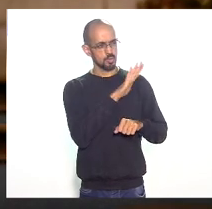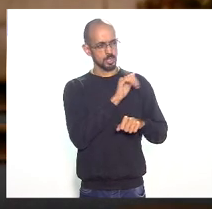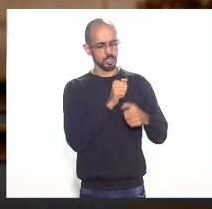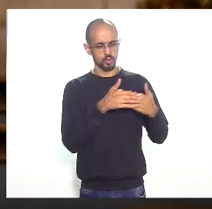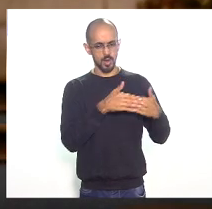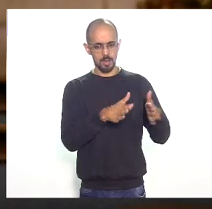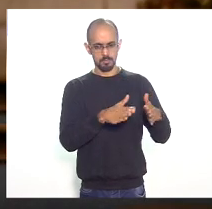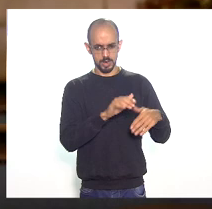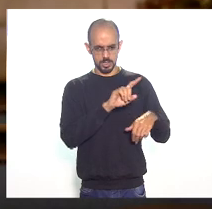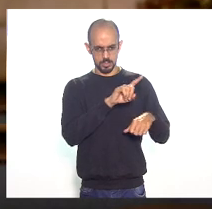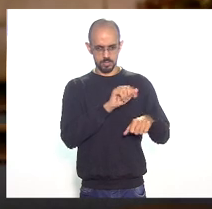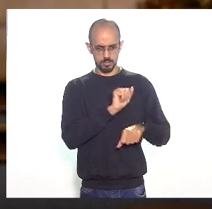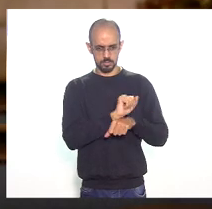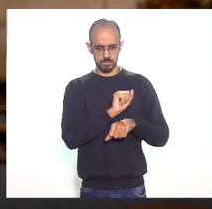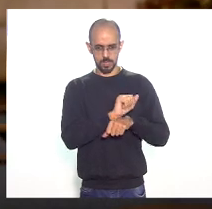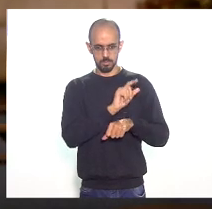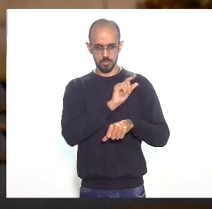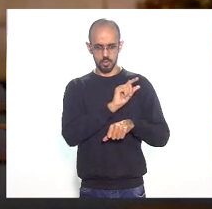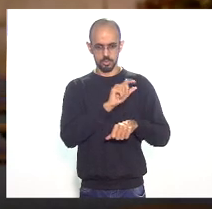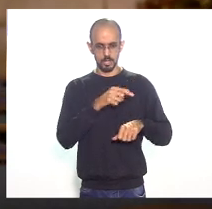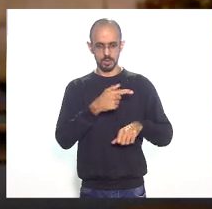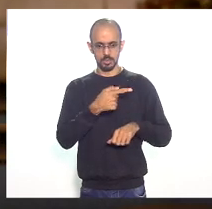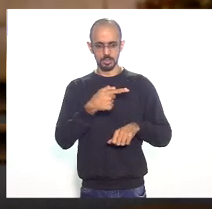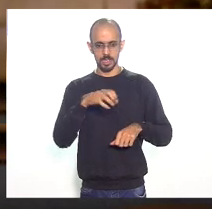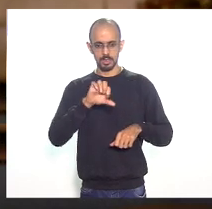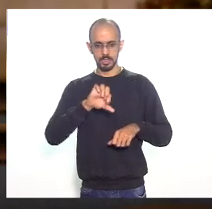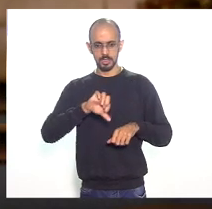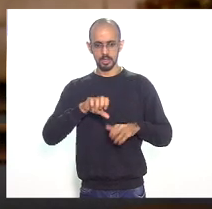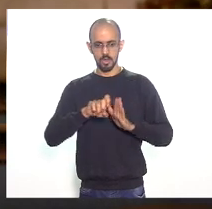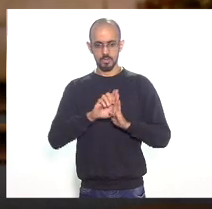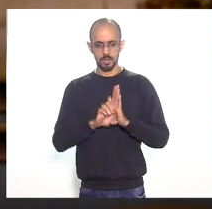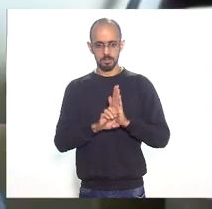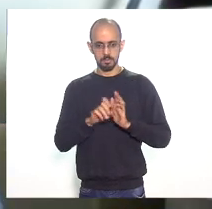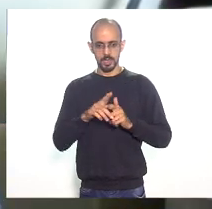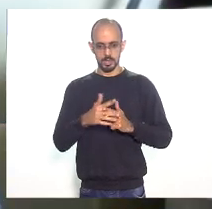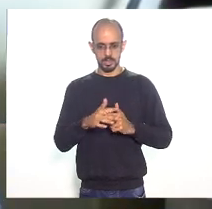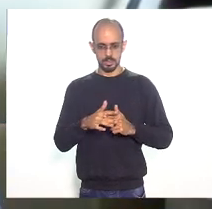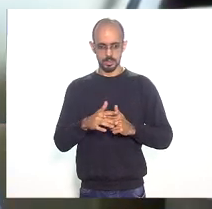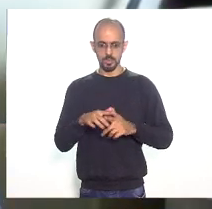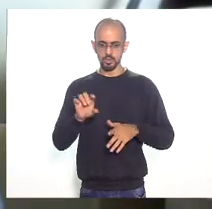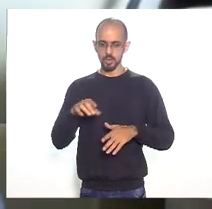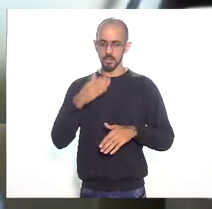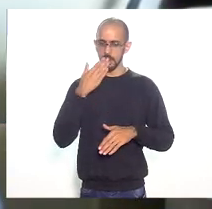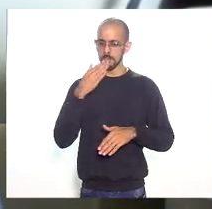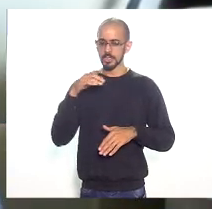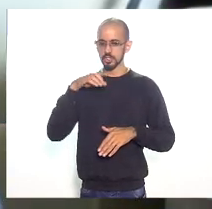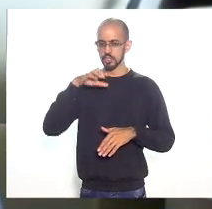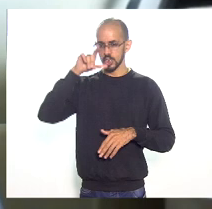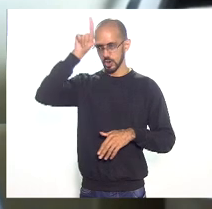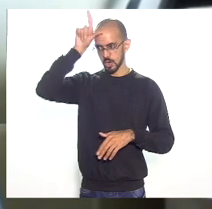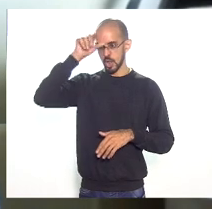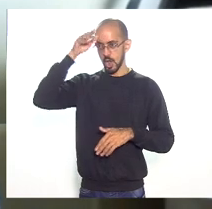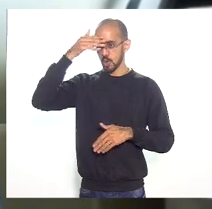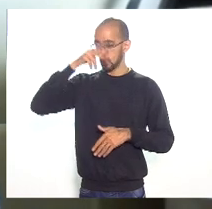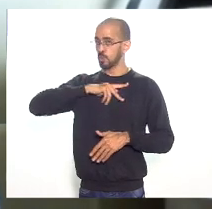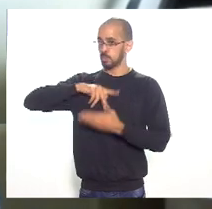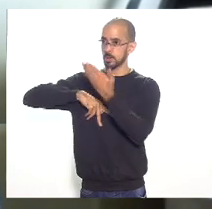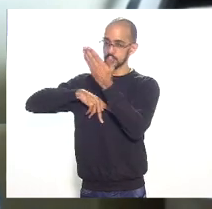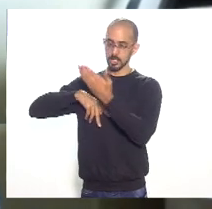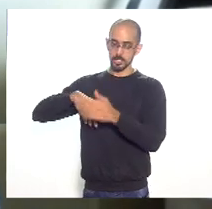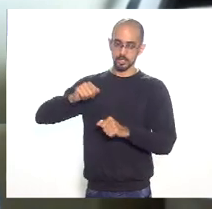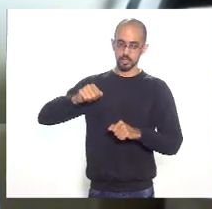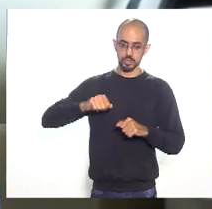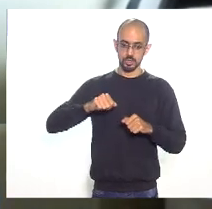Já há 79 emendas, tá? É só para pedir à vossa excelência que, já que vai sair de pauta, o senhor faça uma